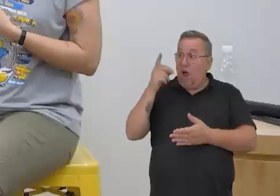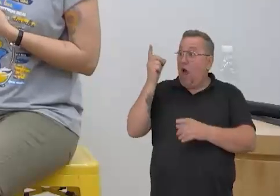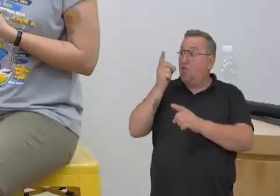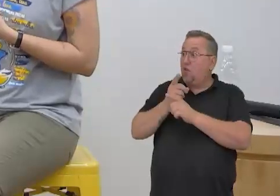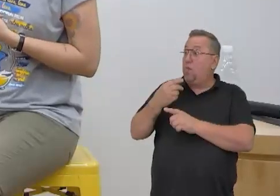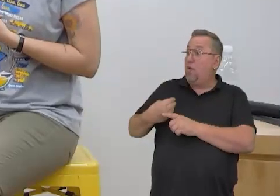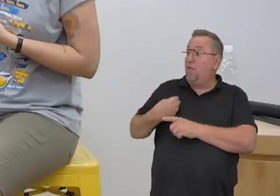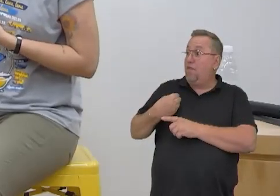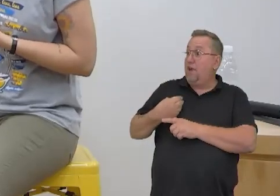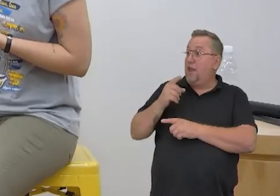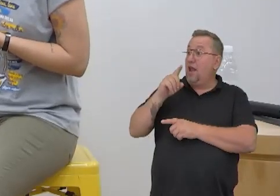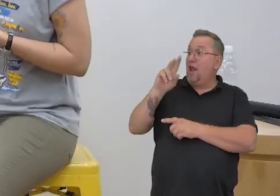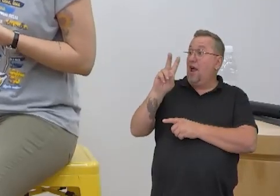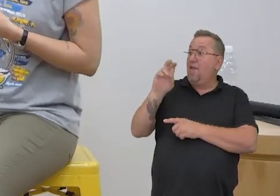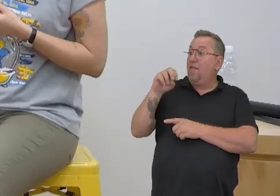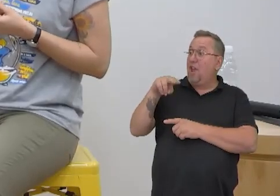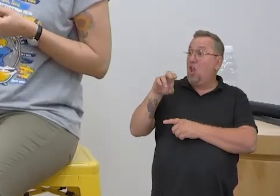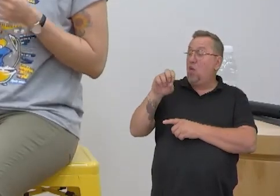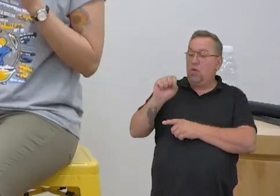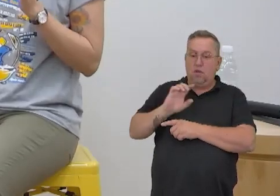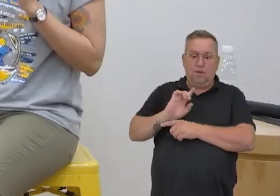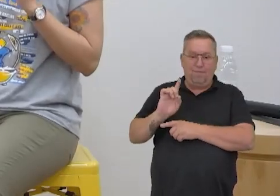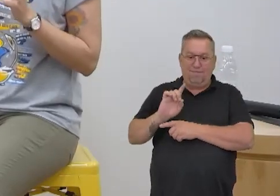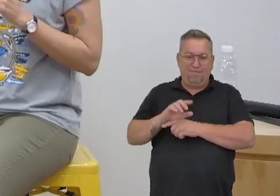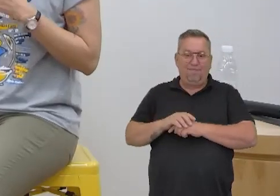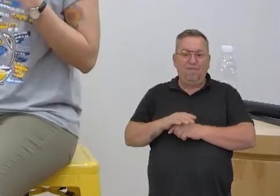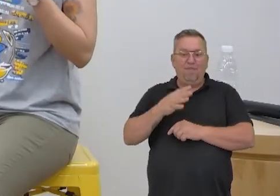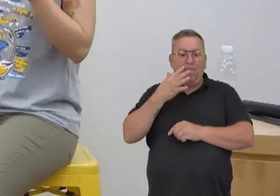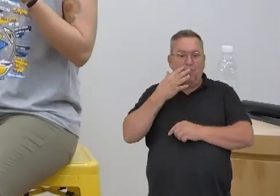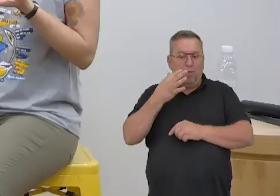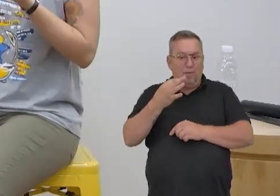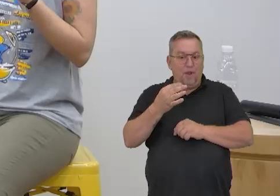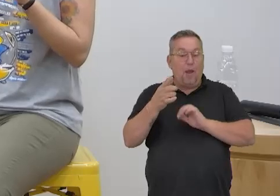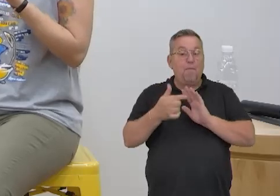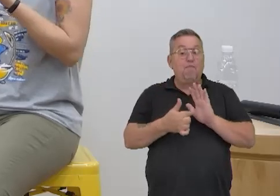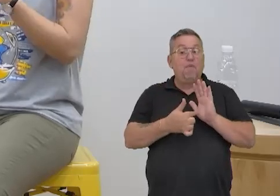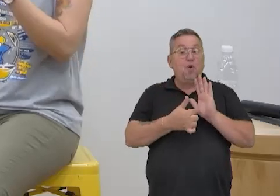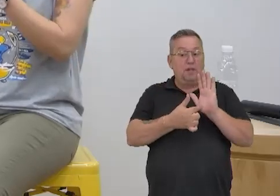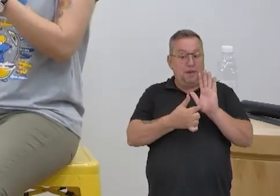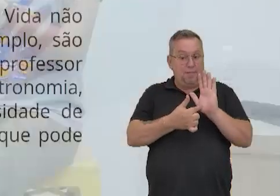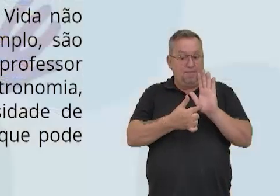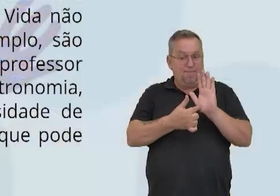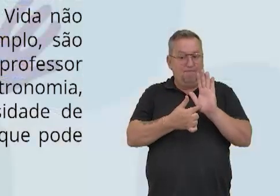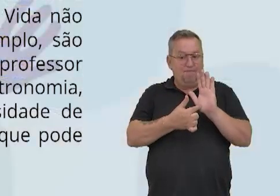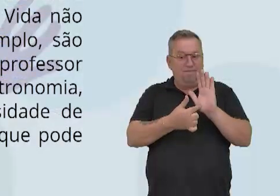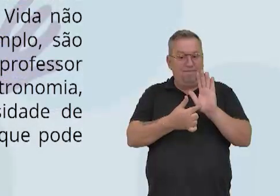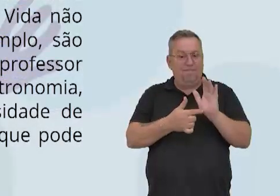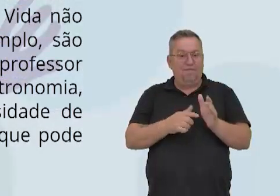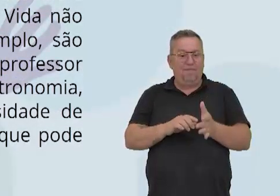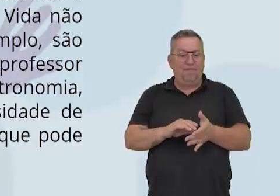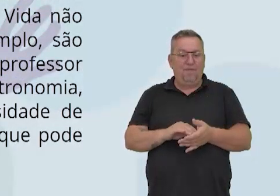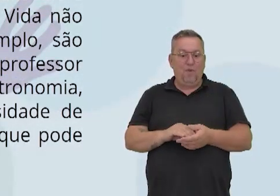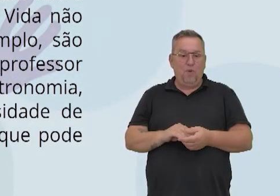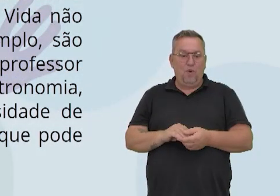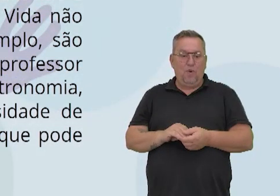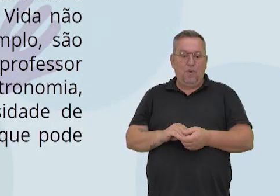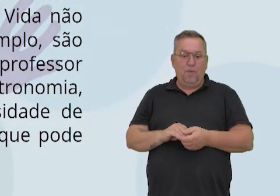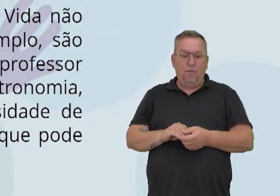descobriram vida lá em Vênus. Tá bom? Então, observem, ó, indica, ok? Pode botar a tela para eles, por